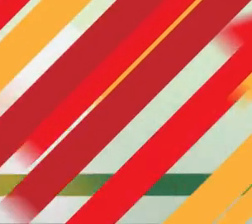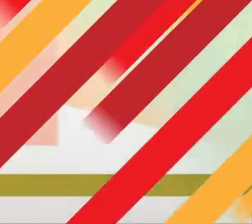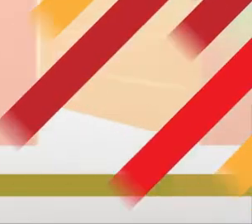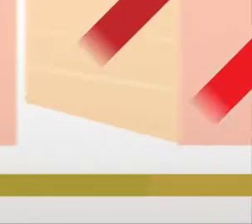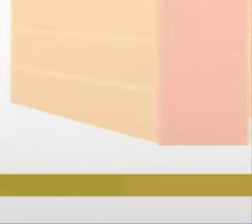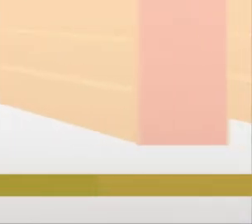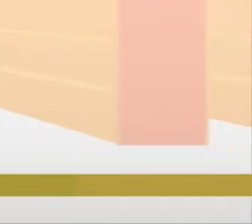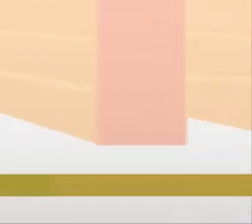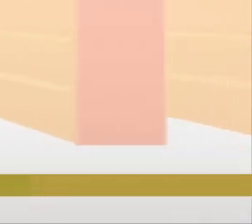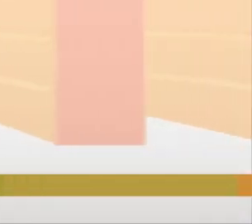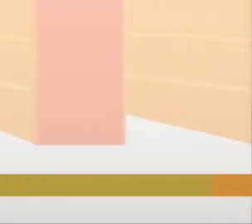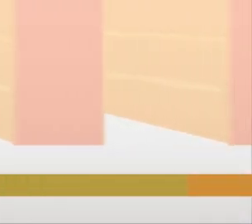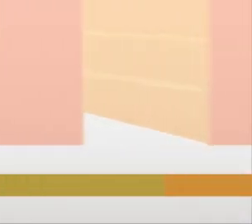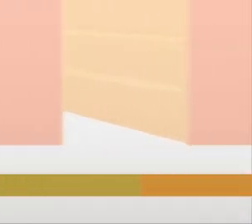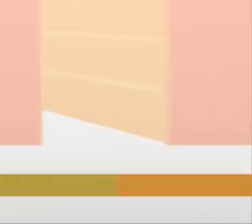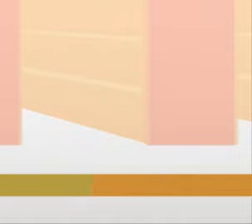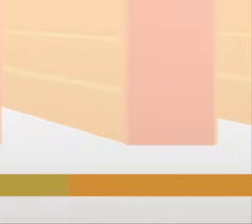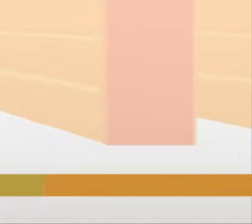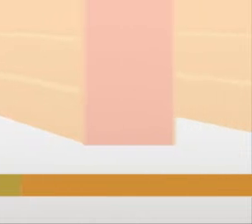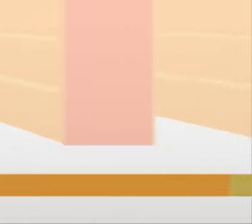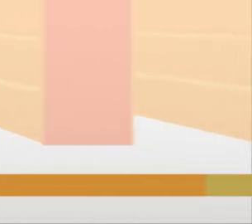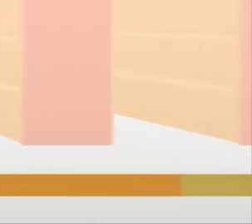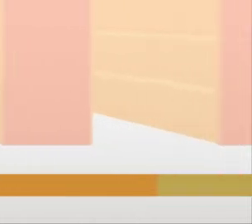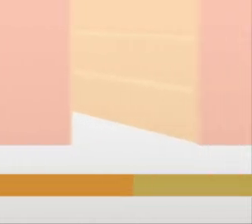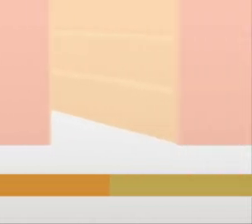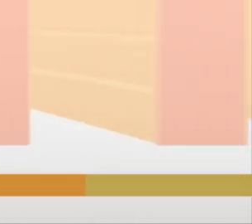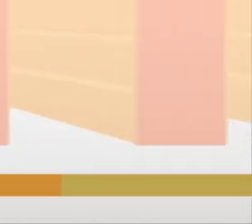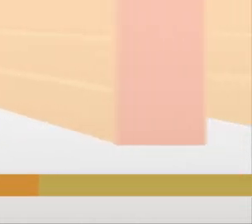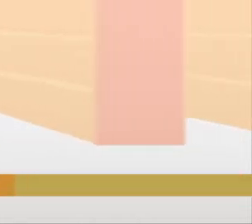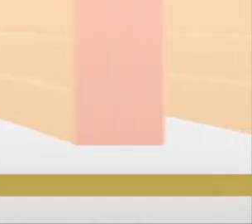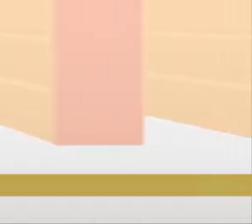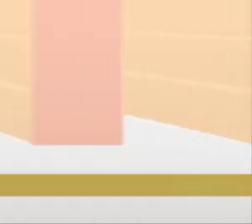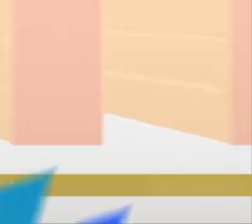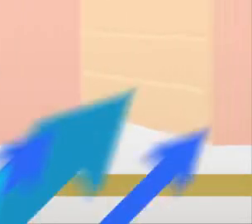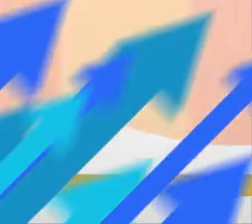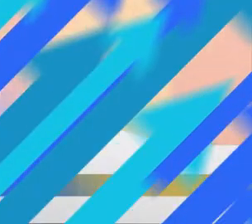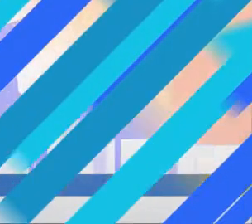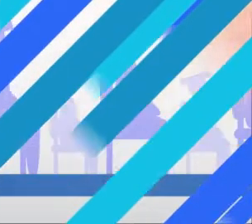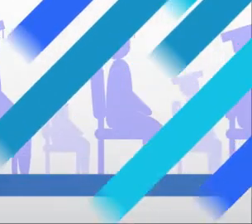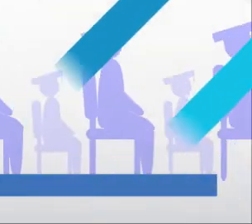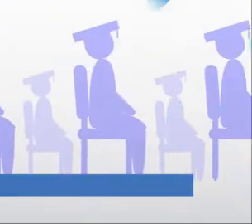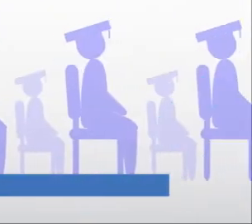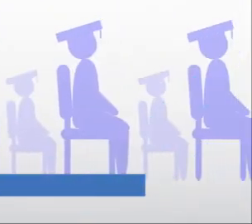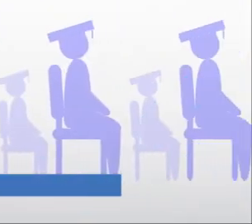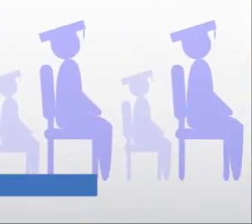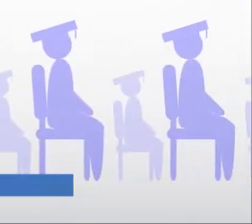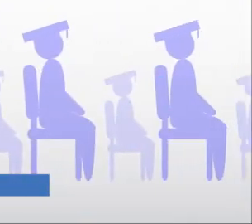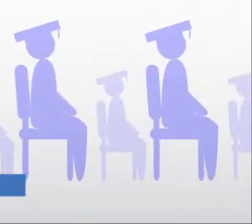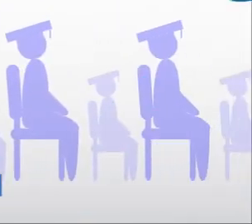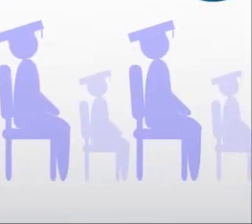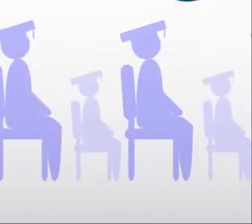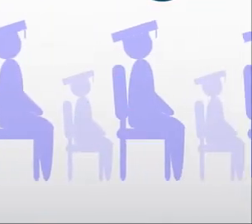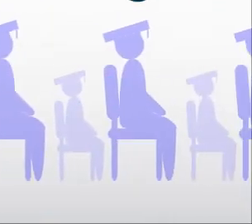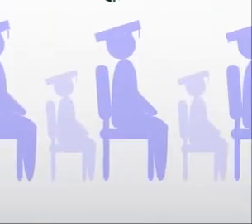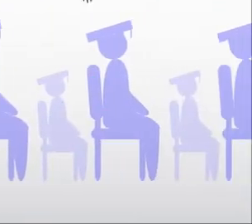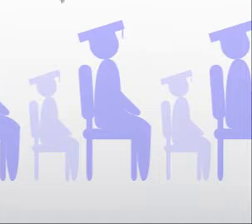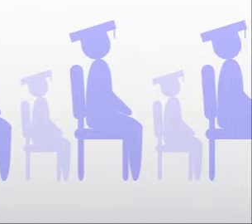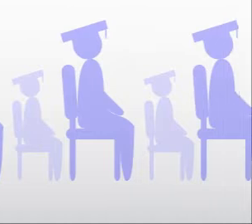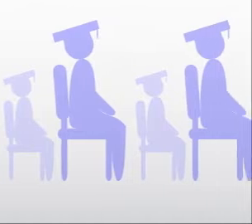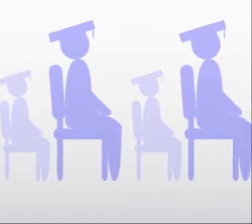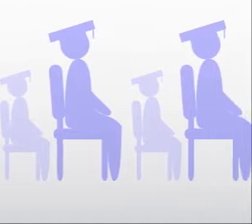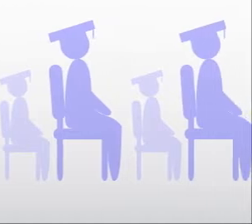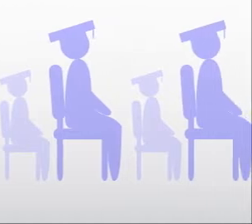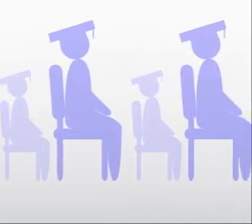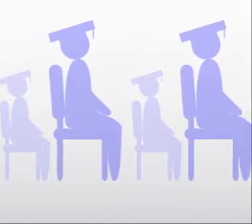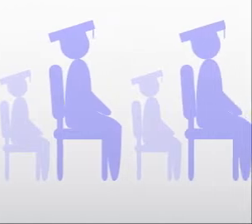Ícone de boneco correndo, segurando um chapéu de formatura. Setas cruzam a tela de baixo para cima. Uma sequência de